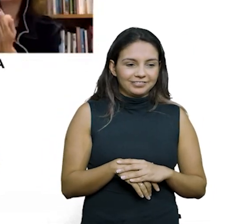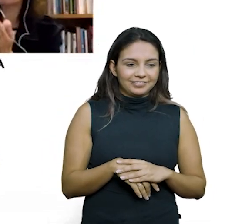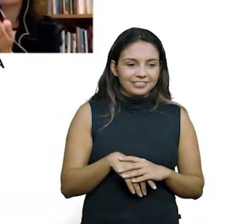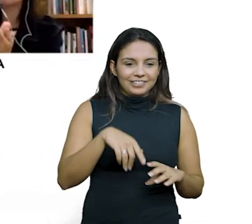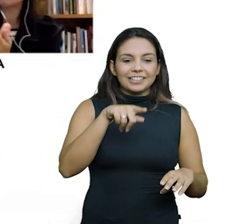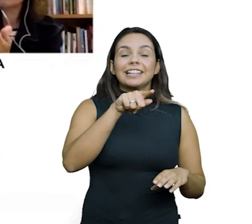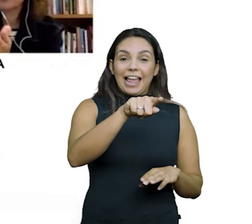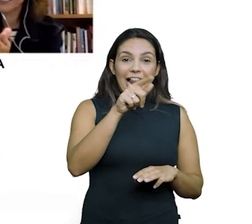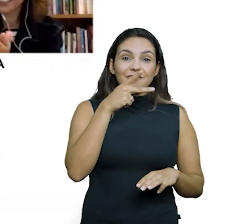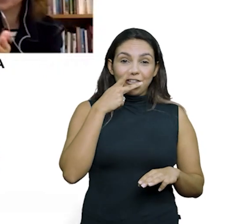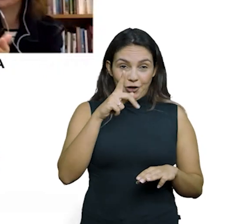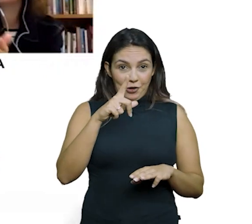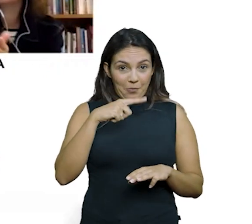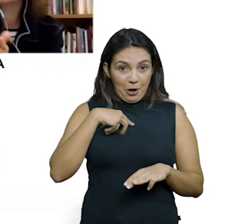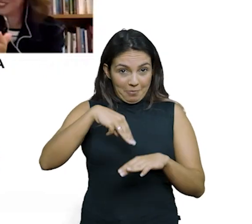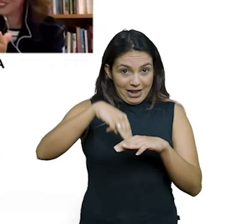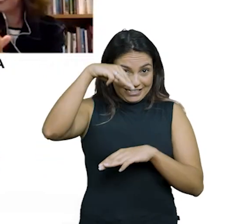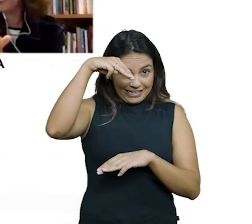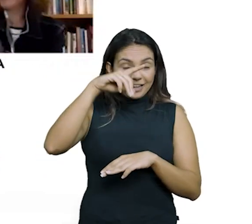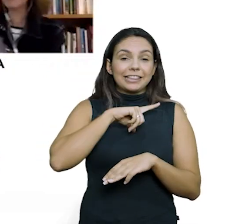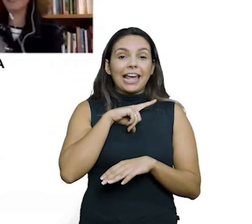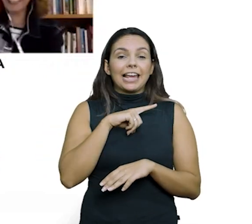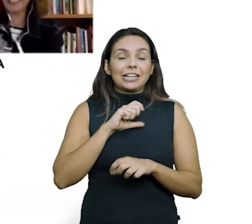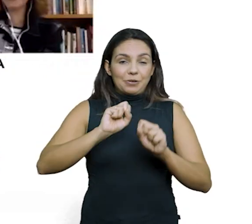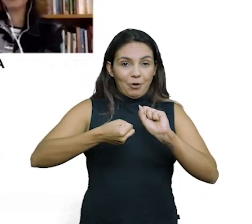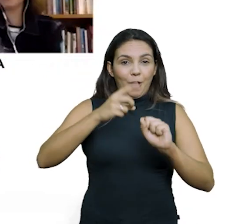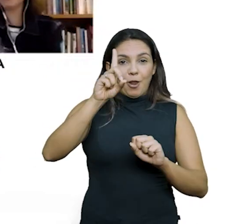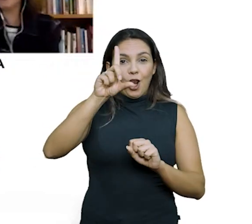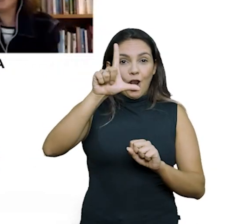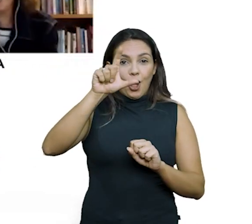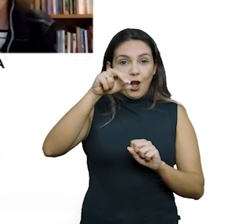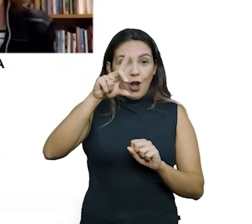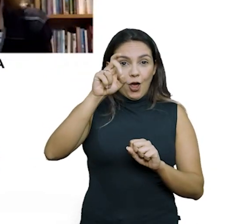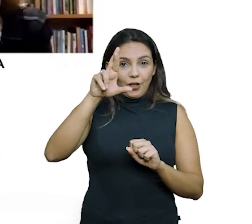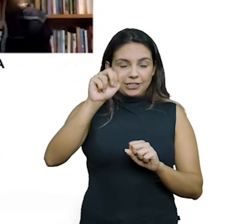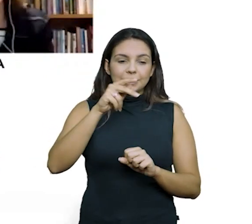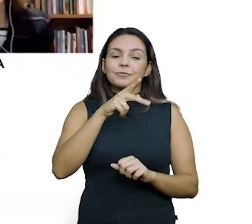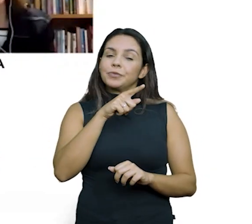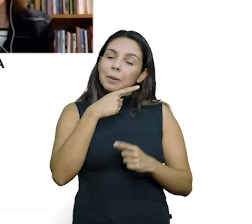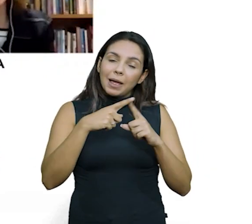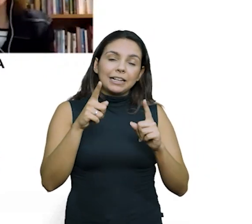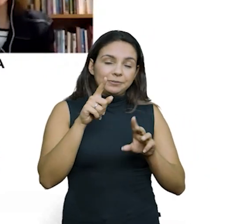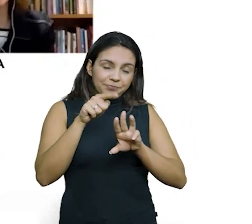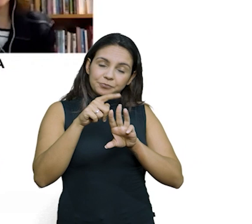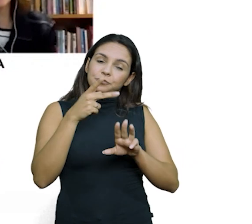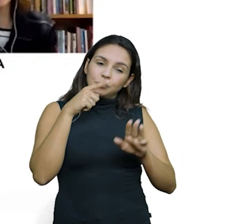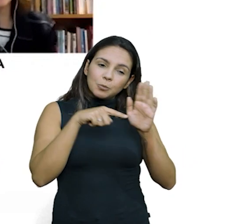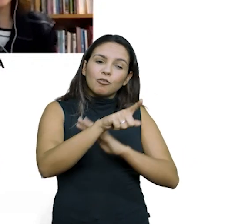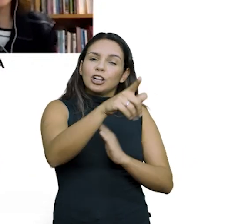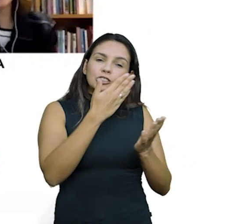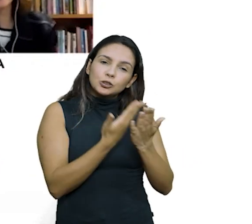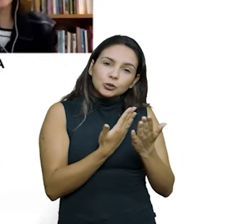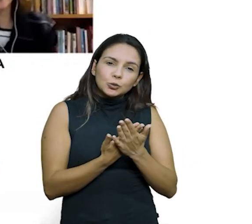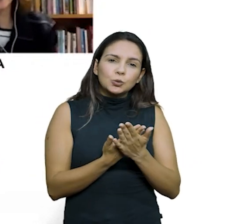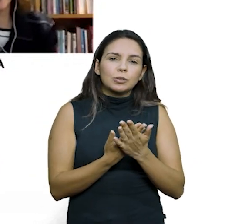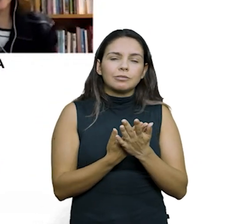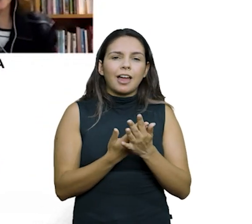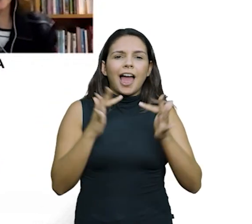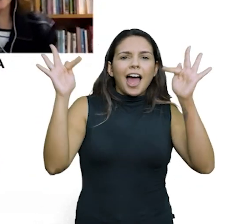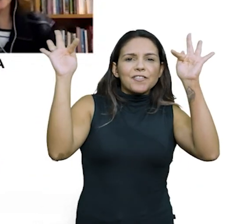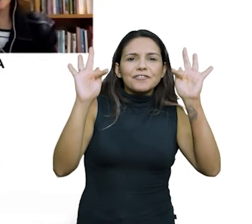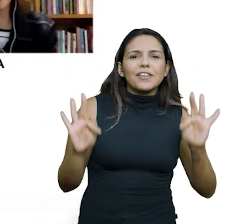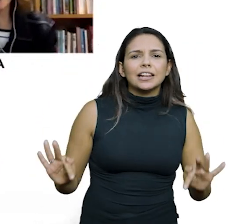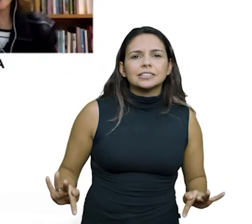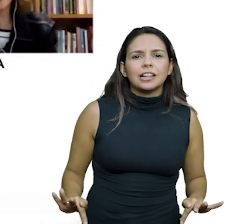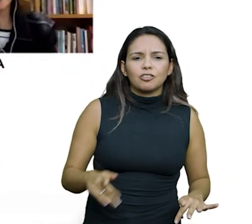da Universidade de Londres, viu? Mas você é uma estudiosa da felicidade. Você foi longe,